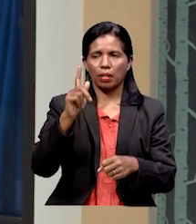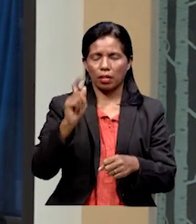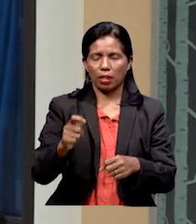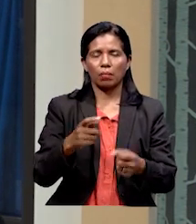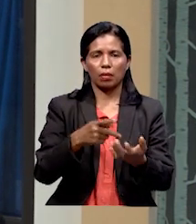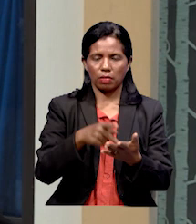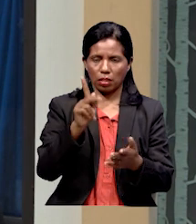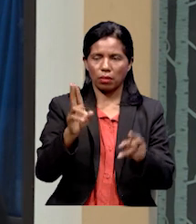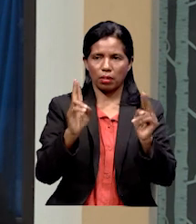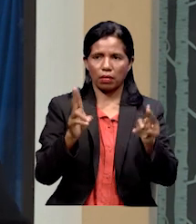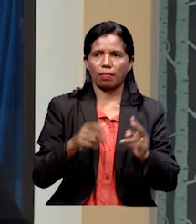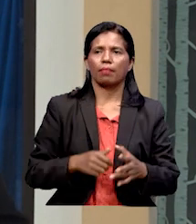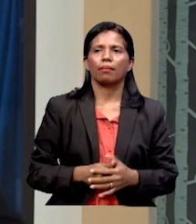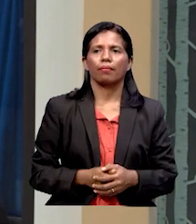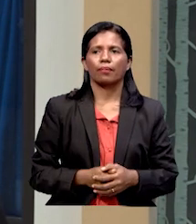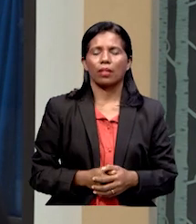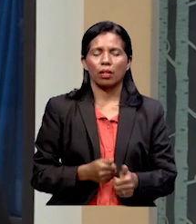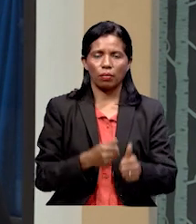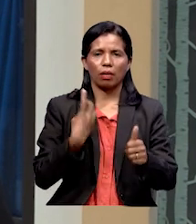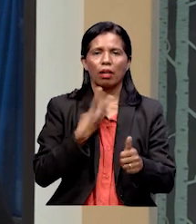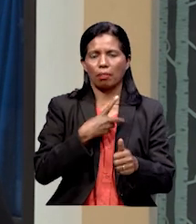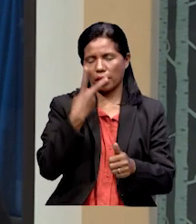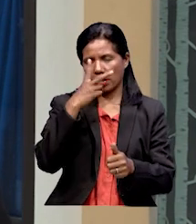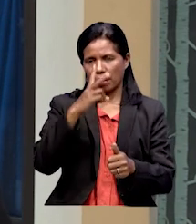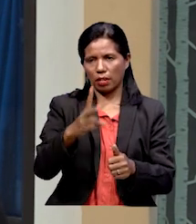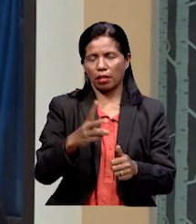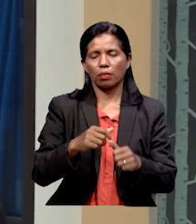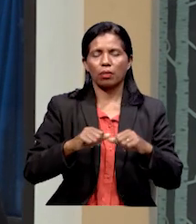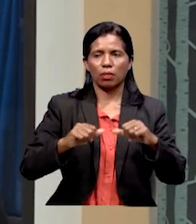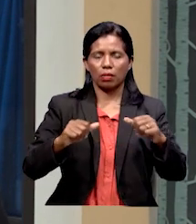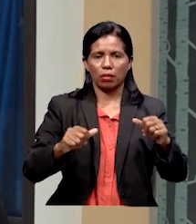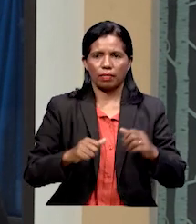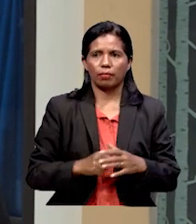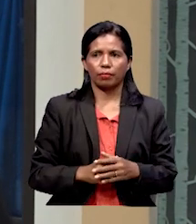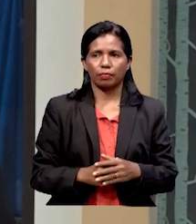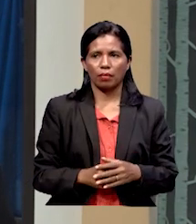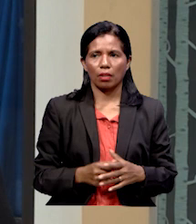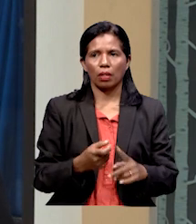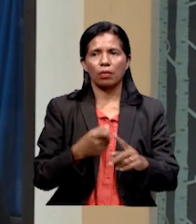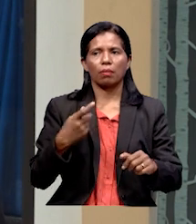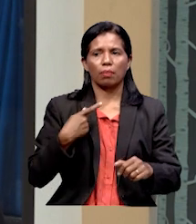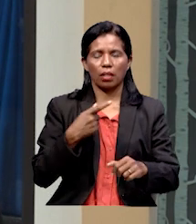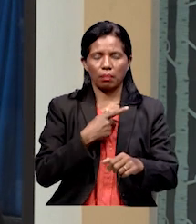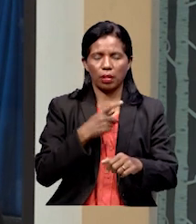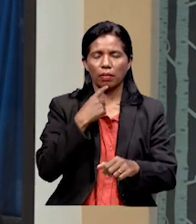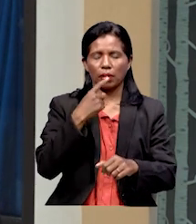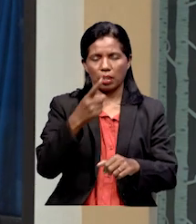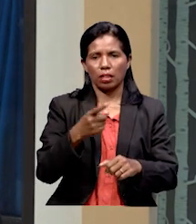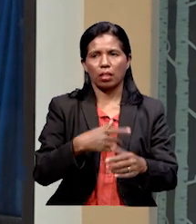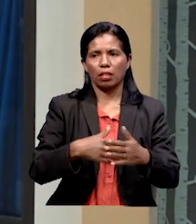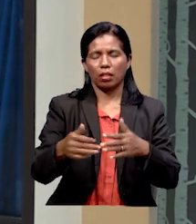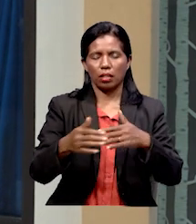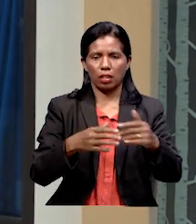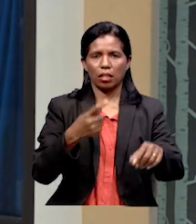mas pir ami harenes durante la hela mai be se que estamos si parlamento da Roma ia